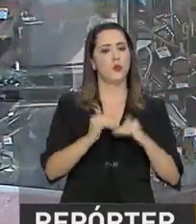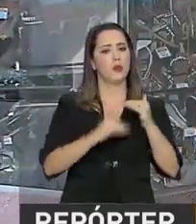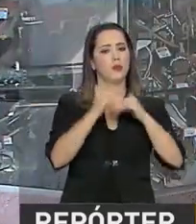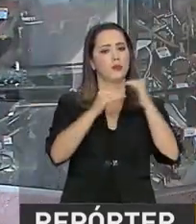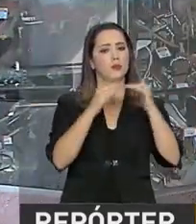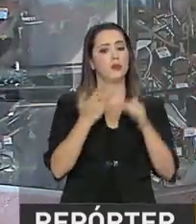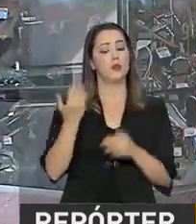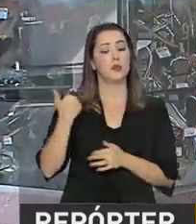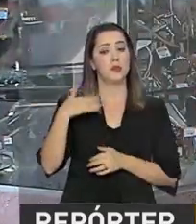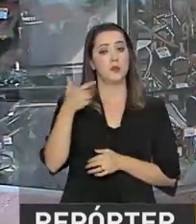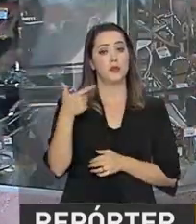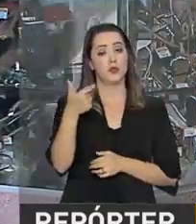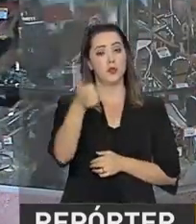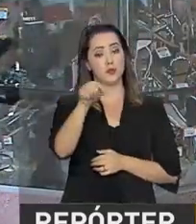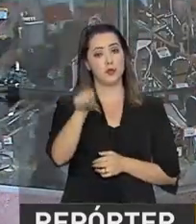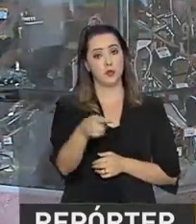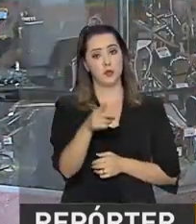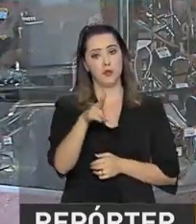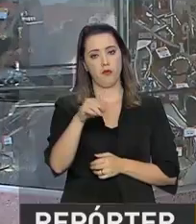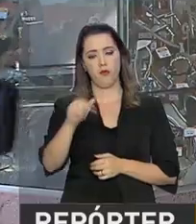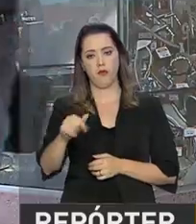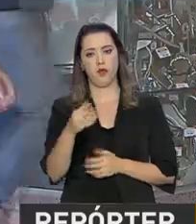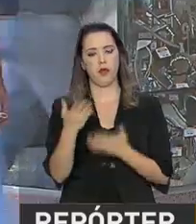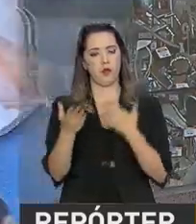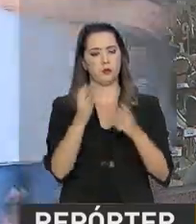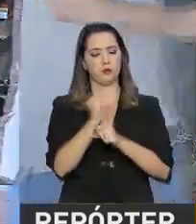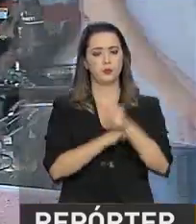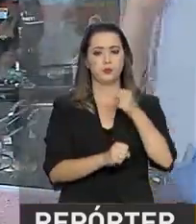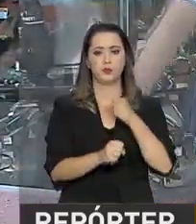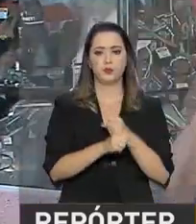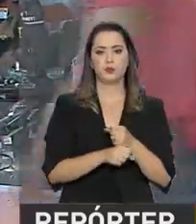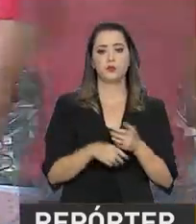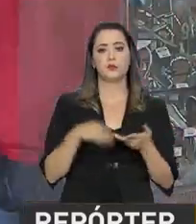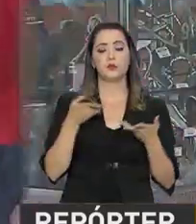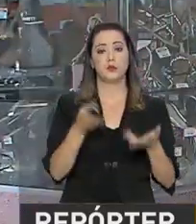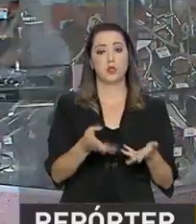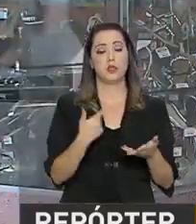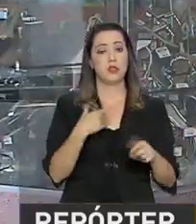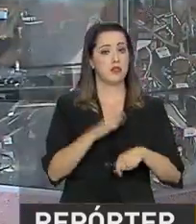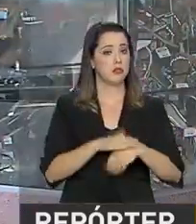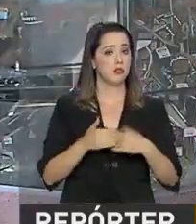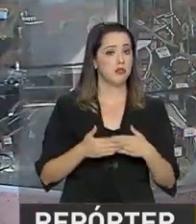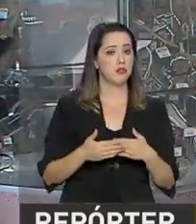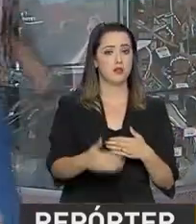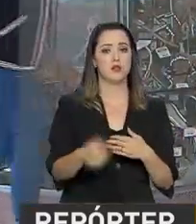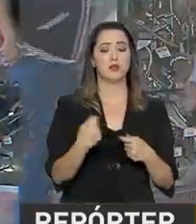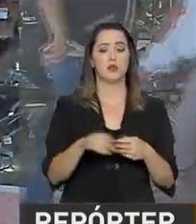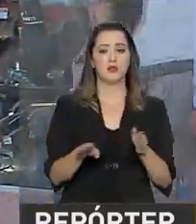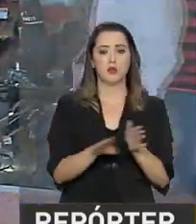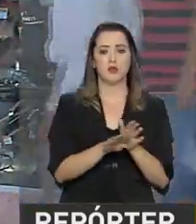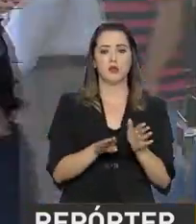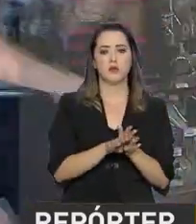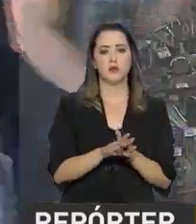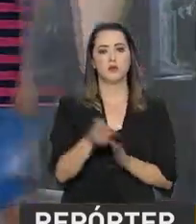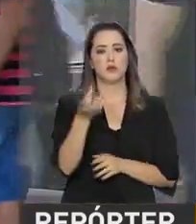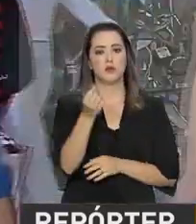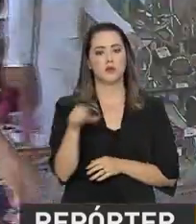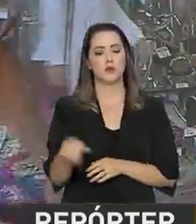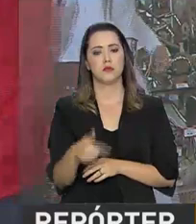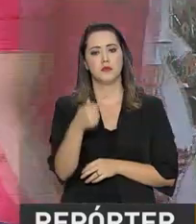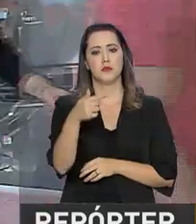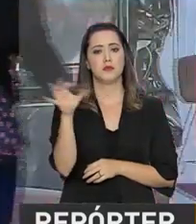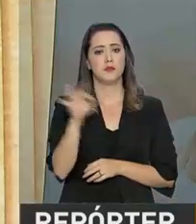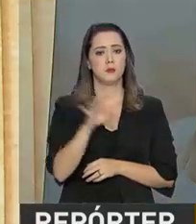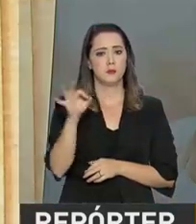21 mil vagas em relação ao ano passado ea efetivação desses temporários deve chegar a 6,7